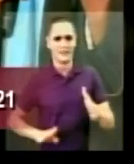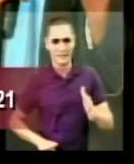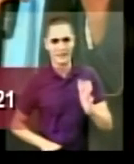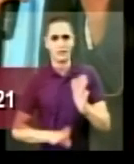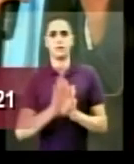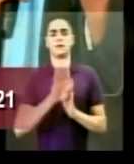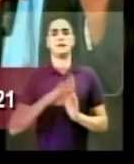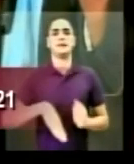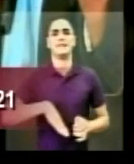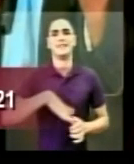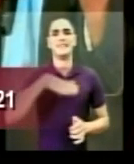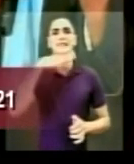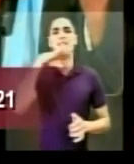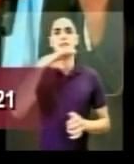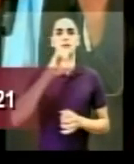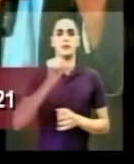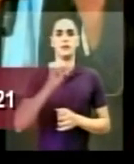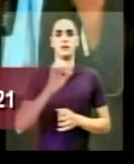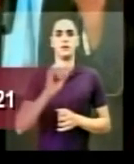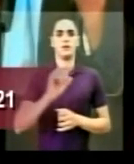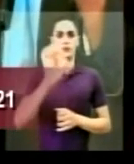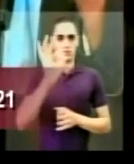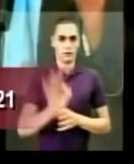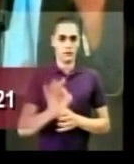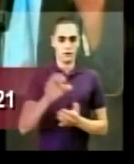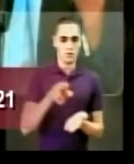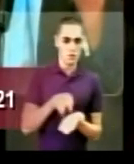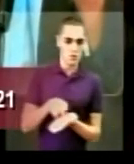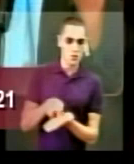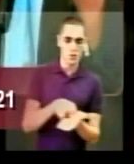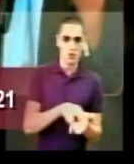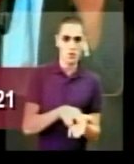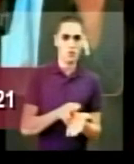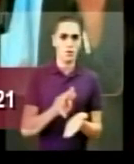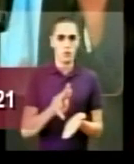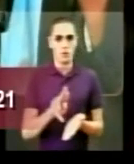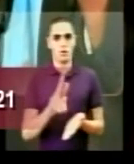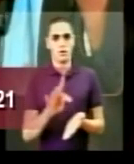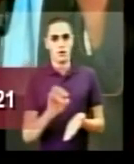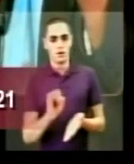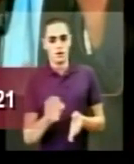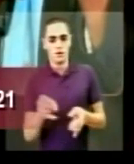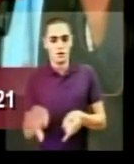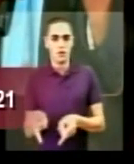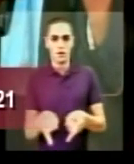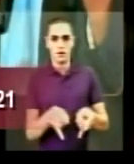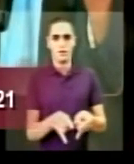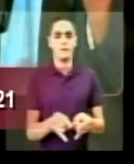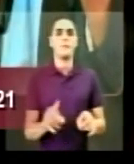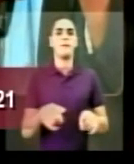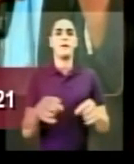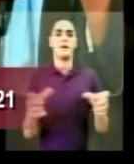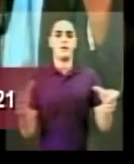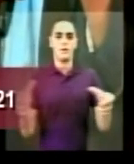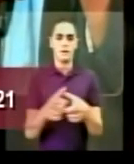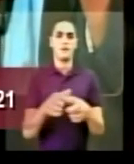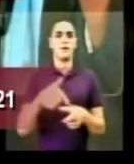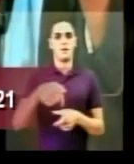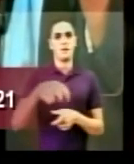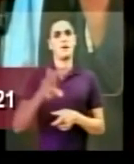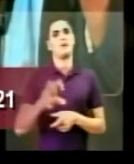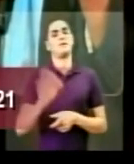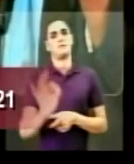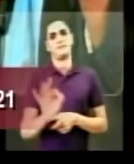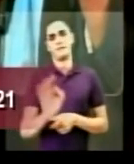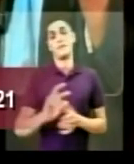UTI. Atualmente, isso caiu para 75%, ou seja,